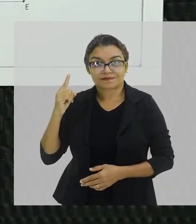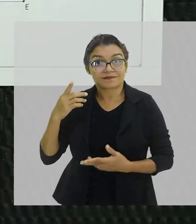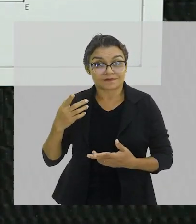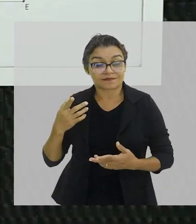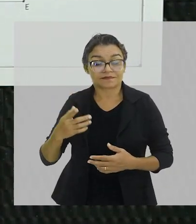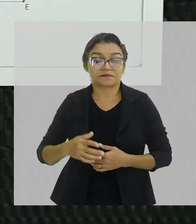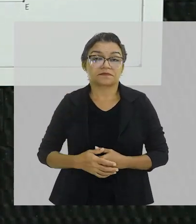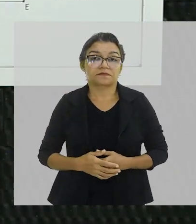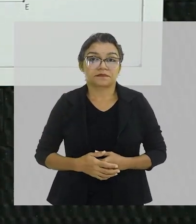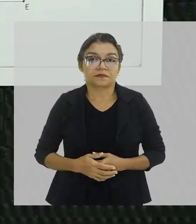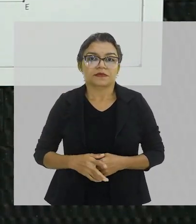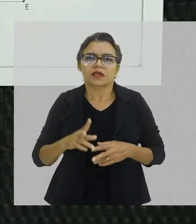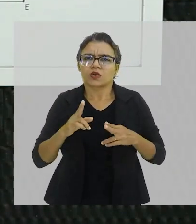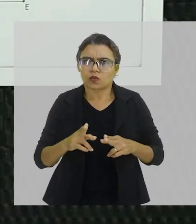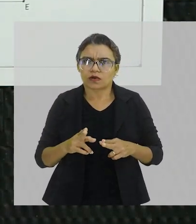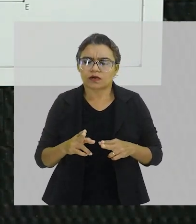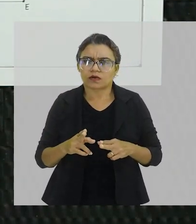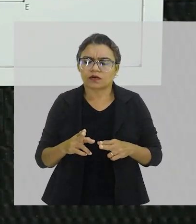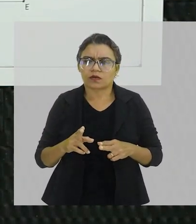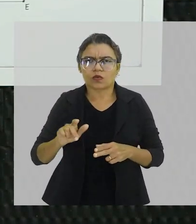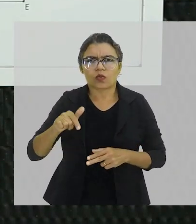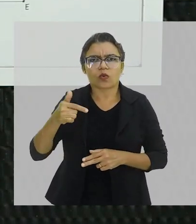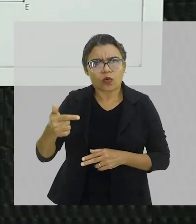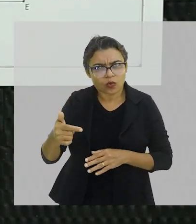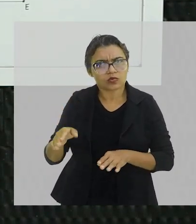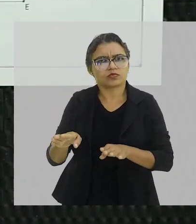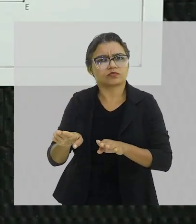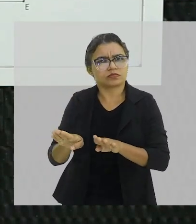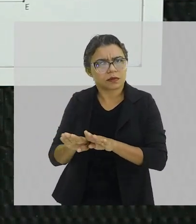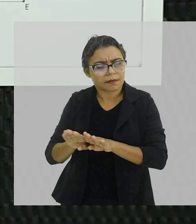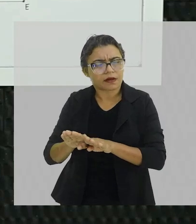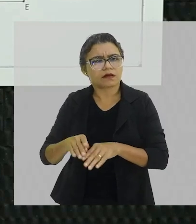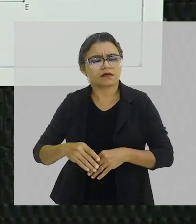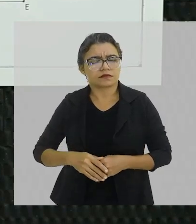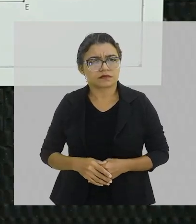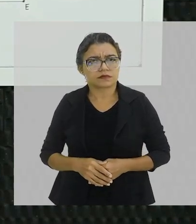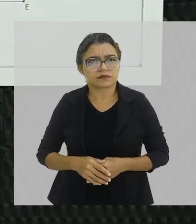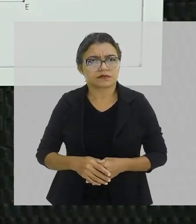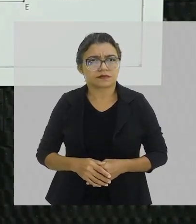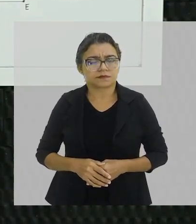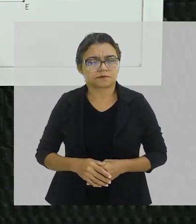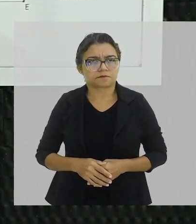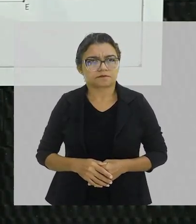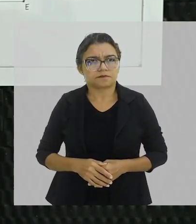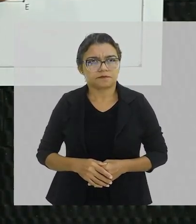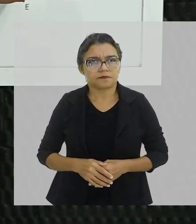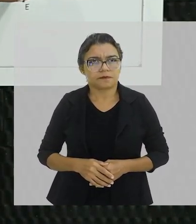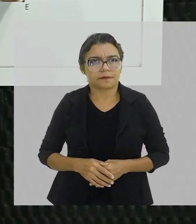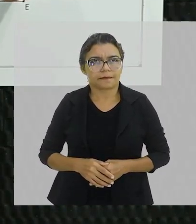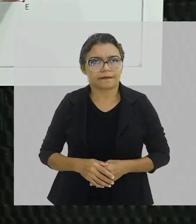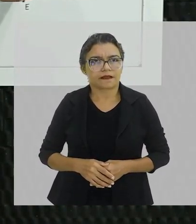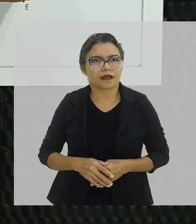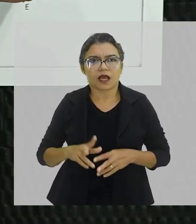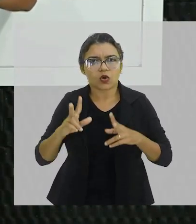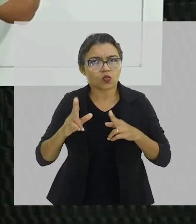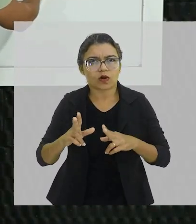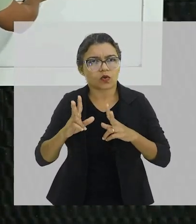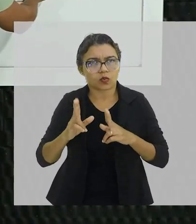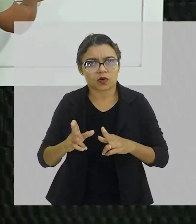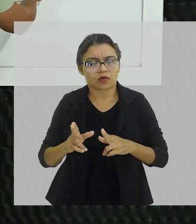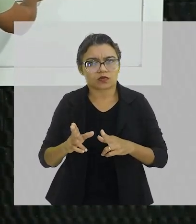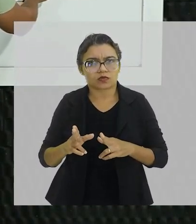Galera, a mesma coisa se aplica para o outro triângulo. Esse triângulo aqui, ó, ele é o mesmo desse